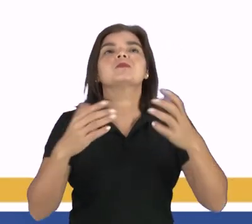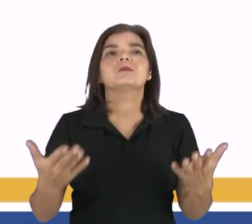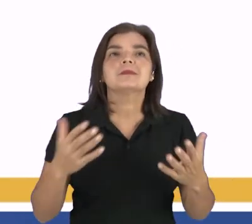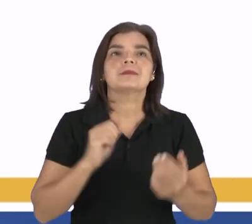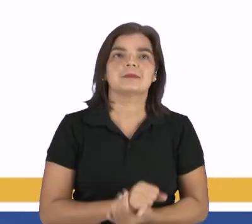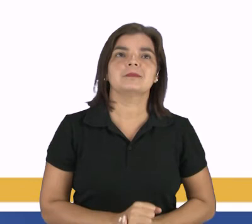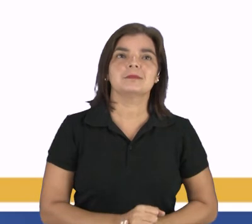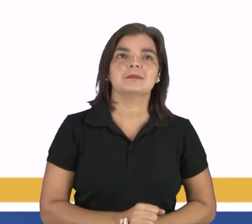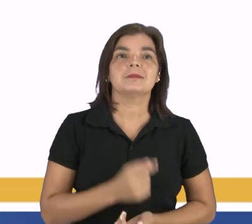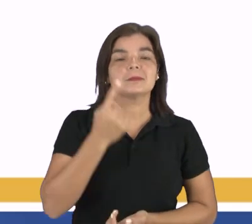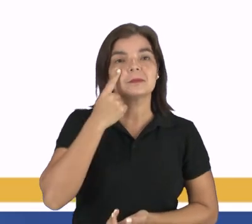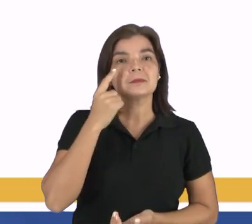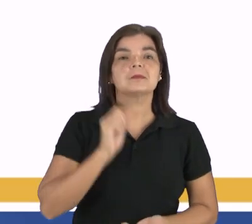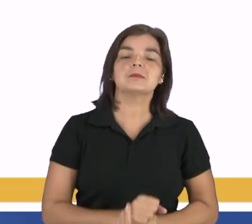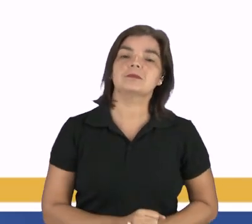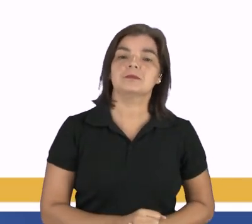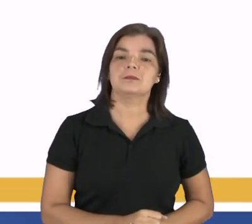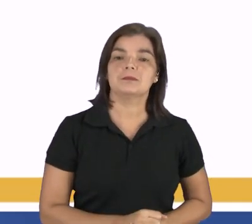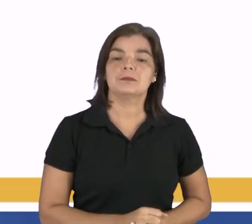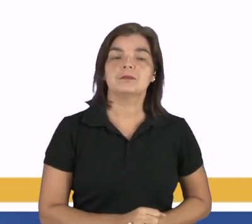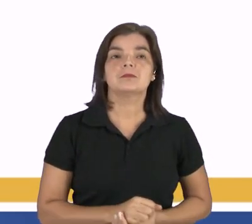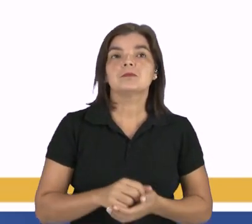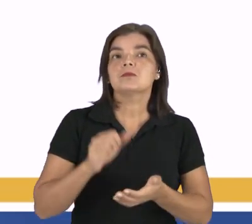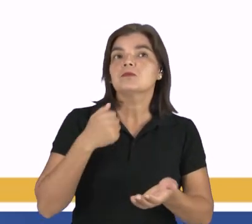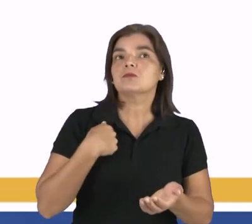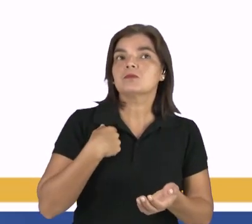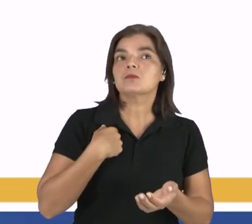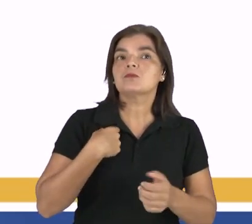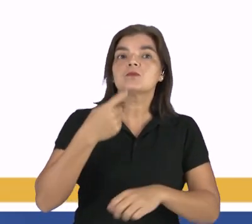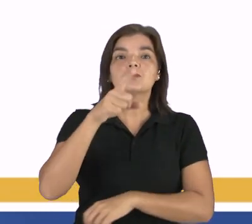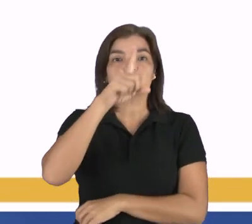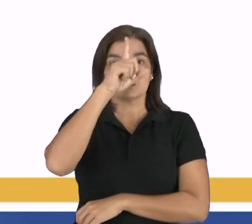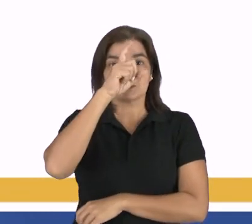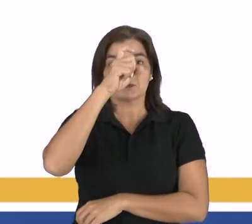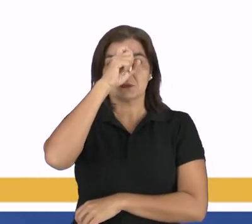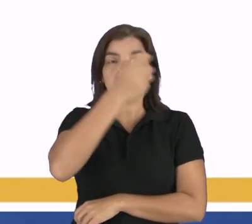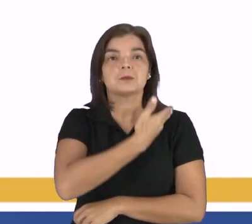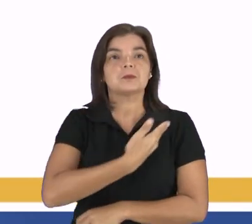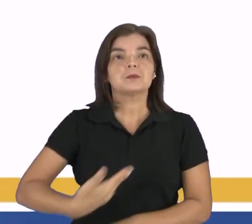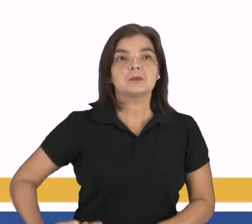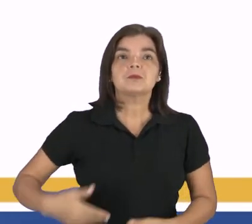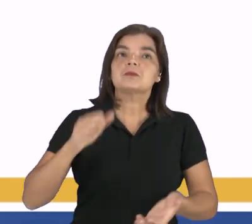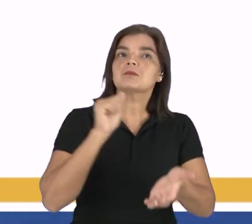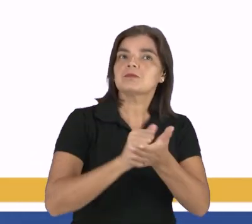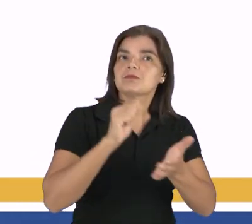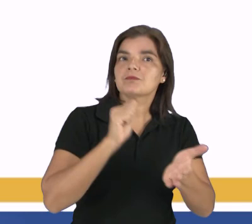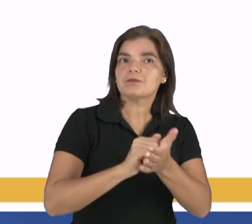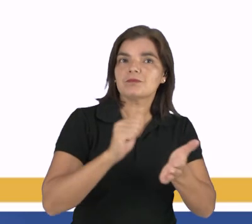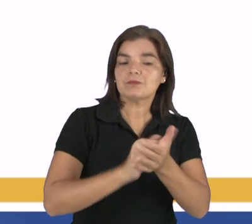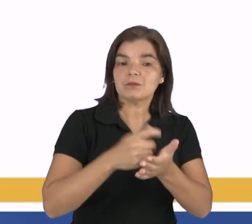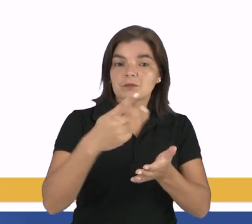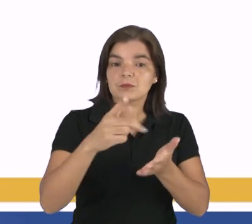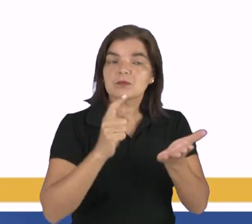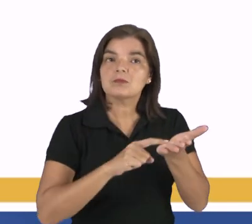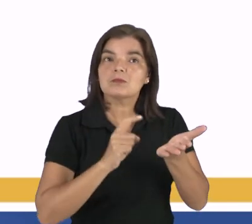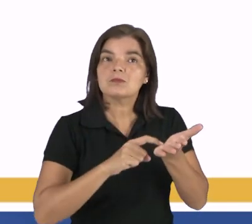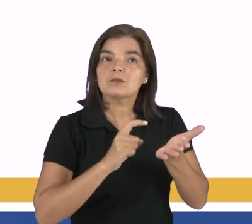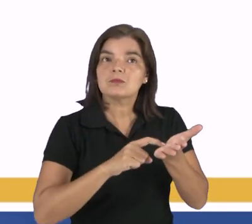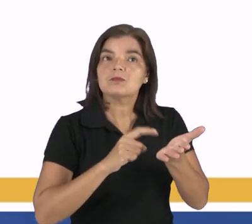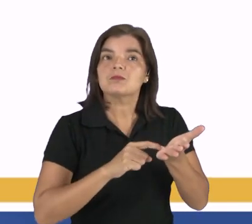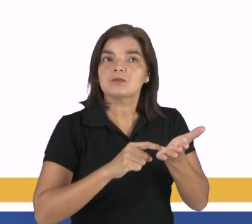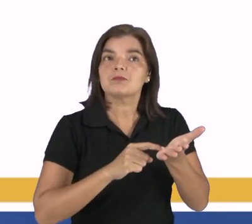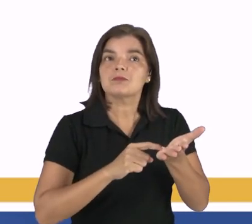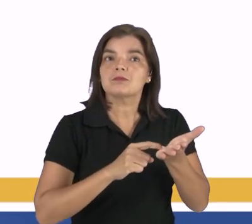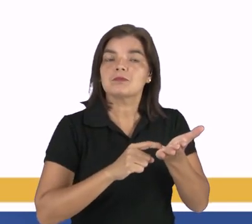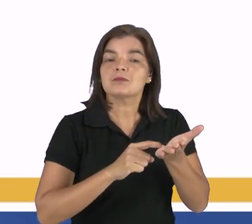é, e lá está escrito assim, o título dela é Hospital Público Vou escrever na sua mão, o hospital